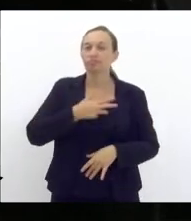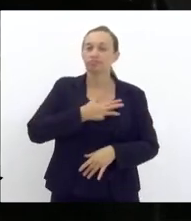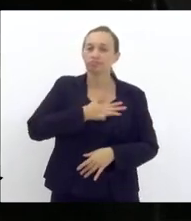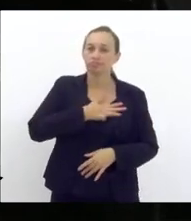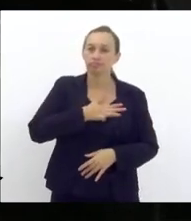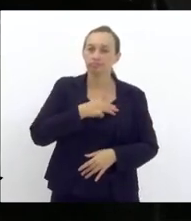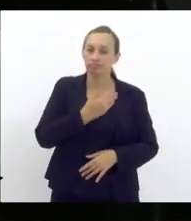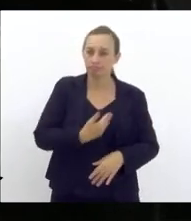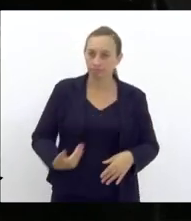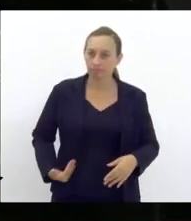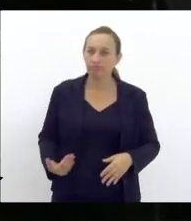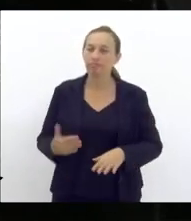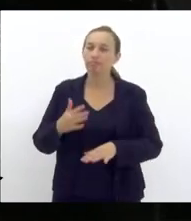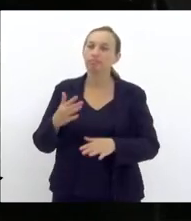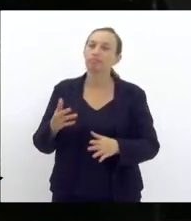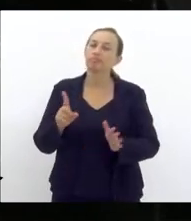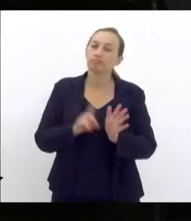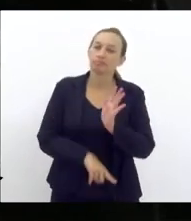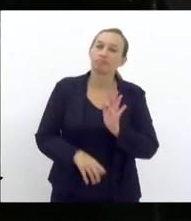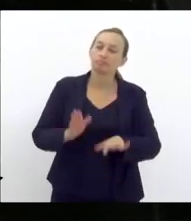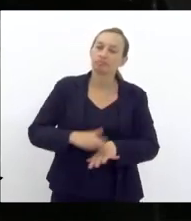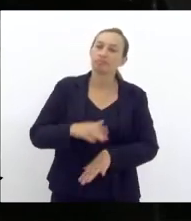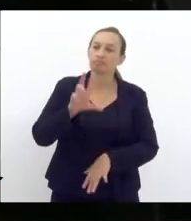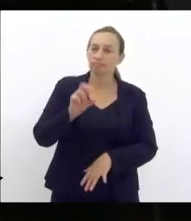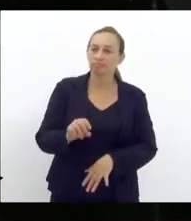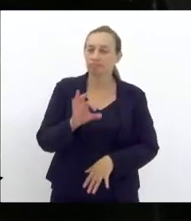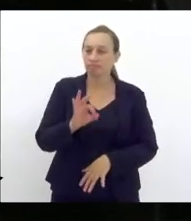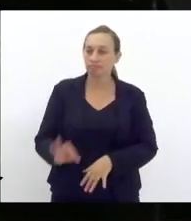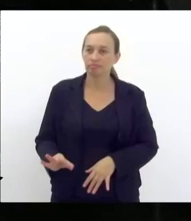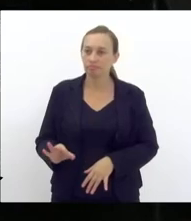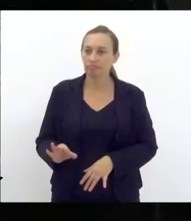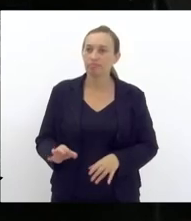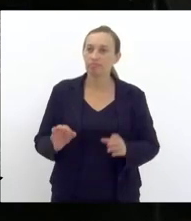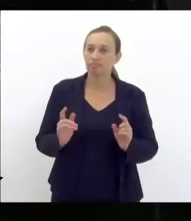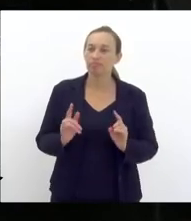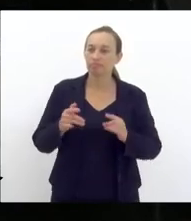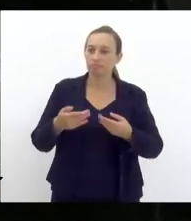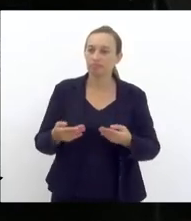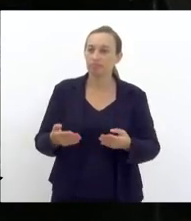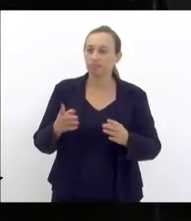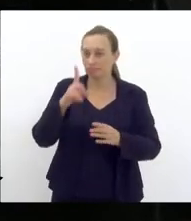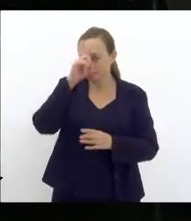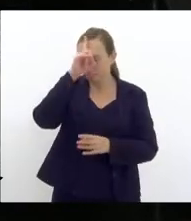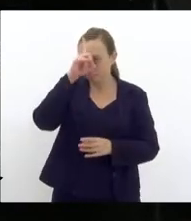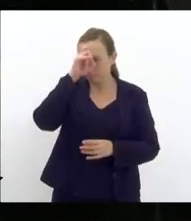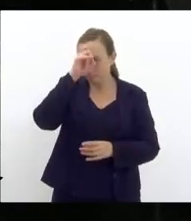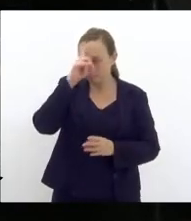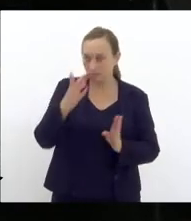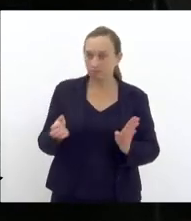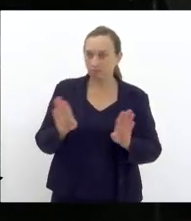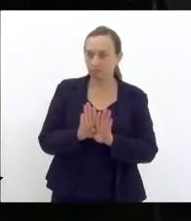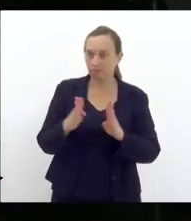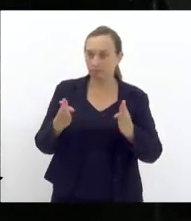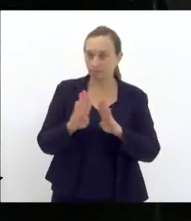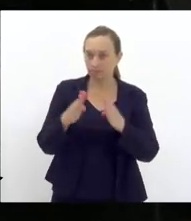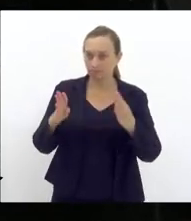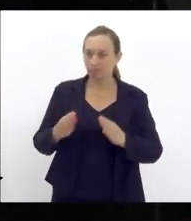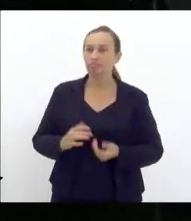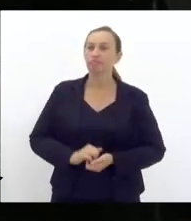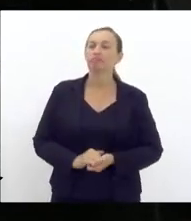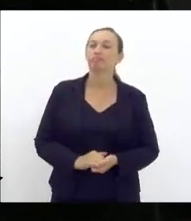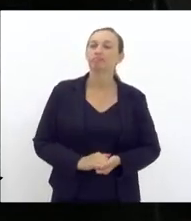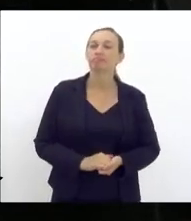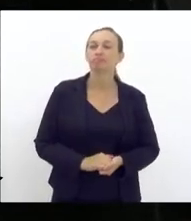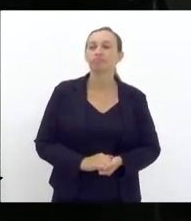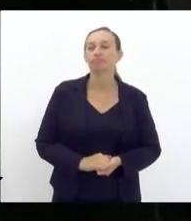diminuiu em mais de 50% o número de leitos fechados nos primeiros 100 dias de gestão e